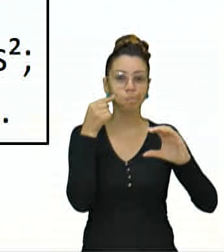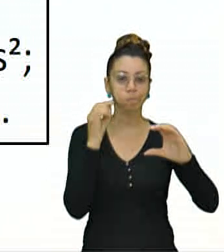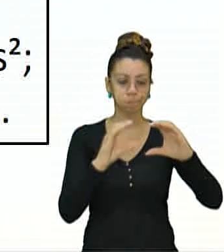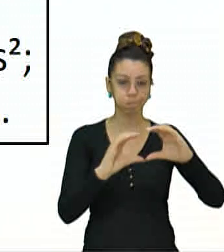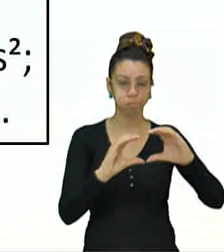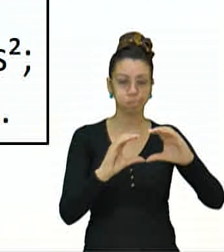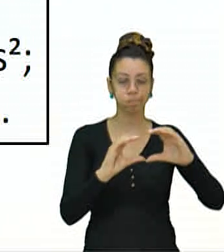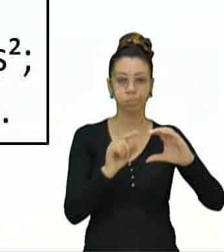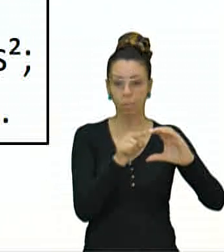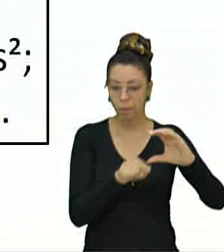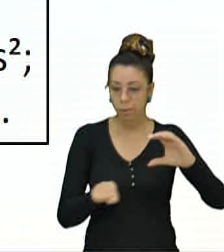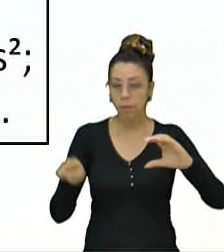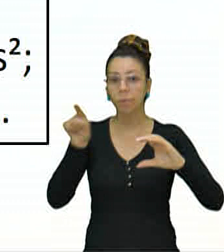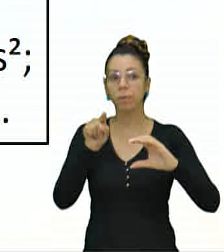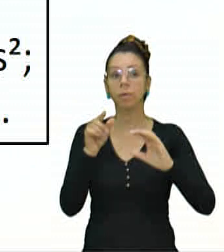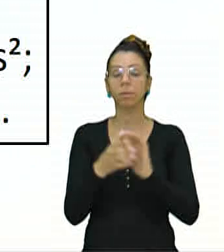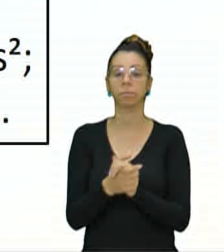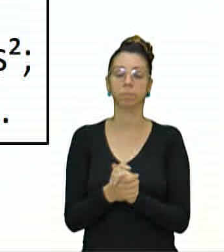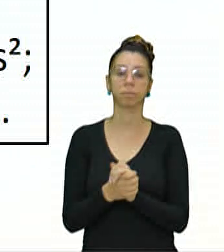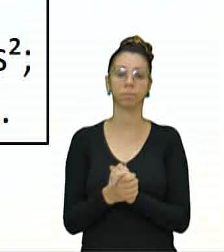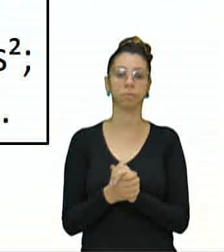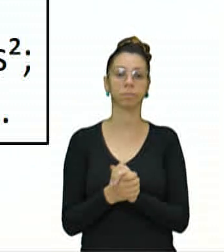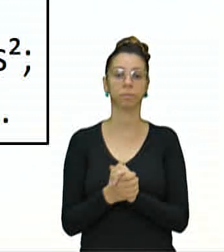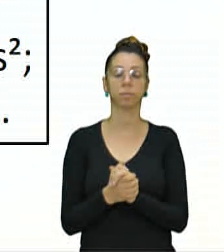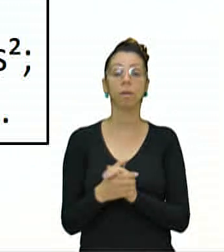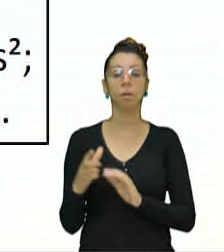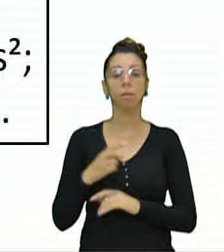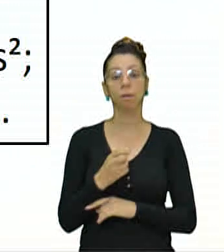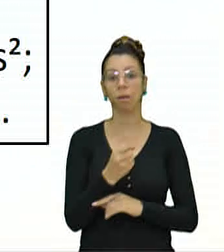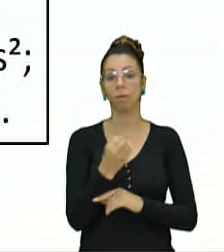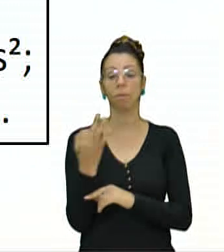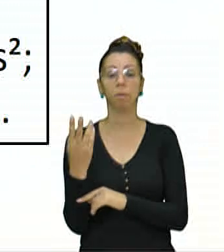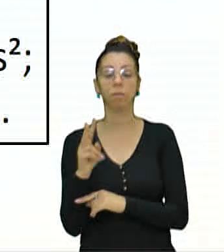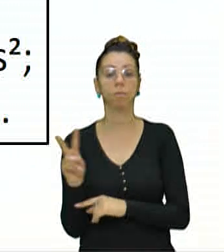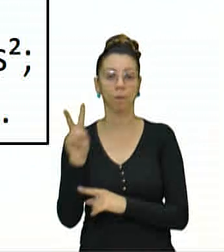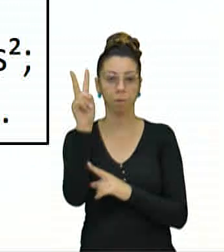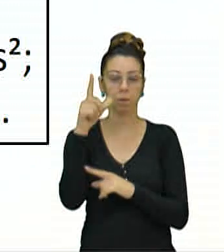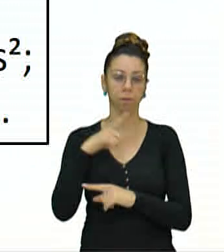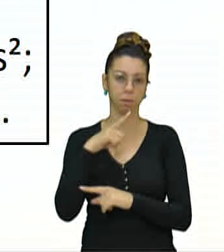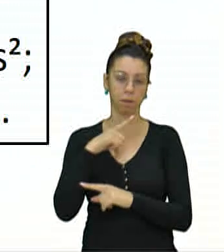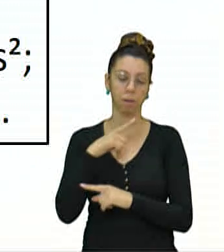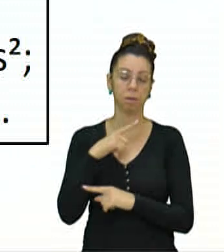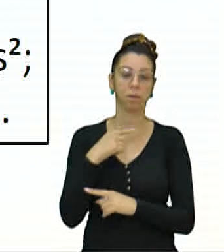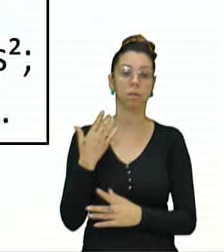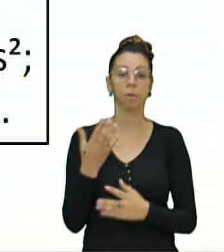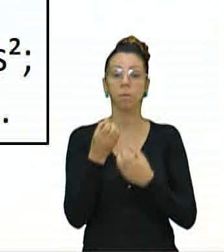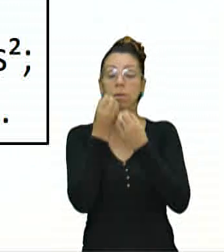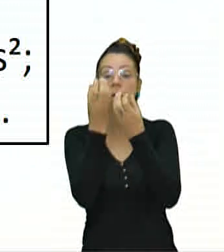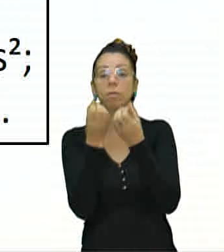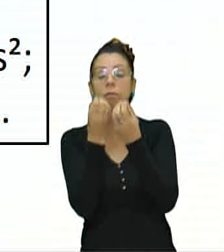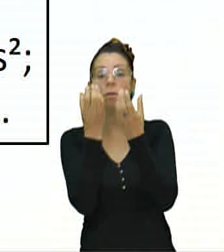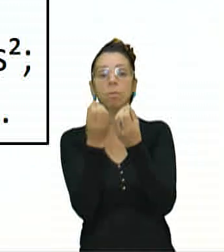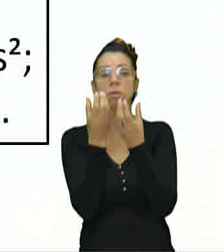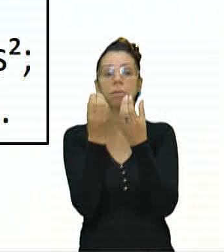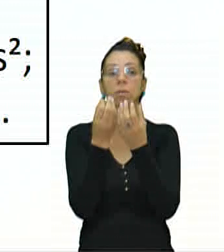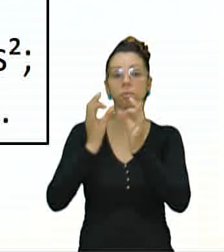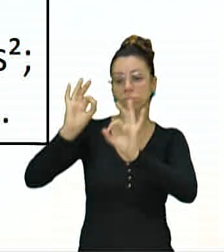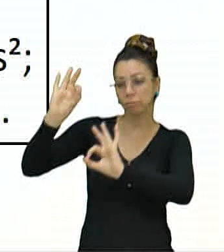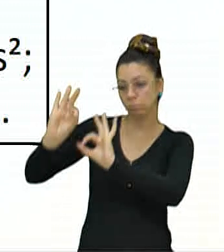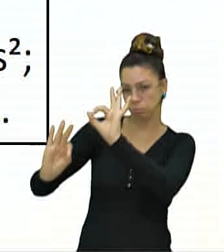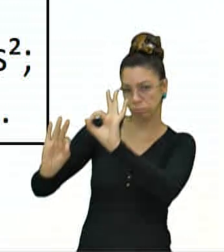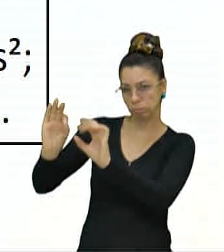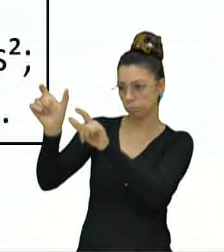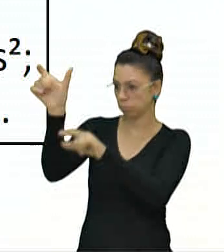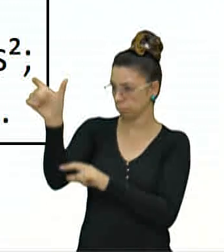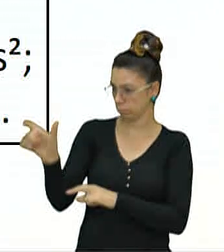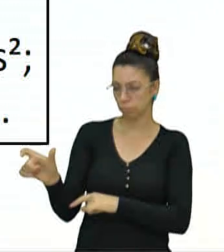certo? Ou seja, tem um certo valor. Com base nessas informações e no esquema abaixo, que é ali,